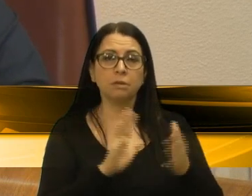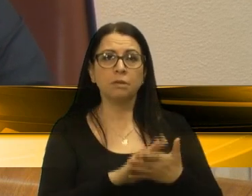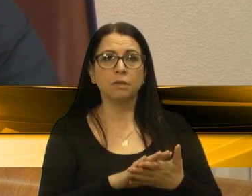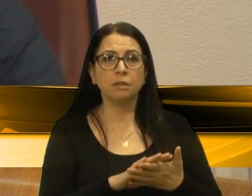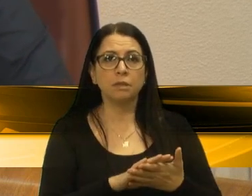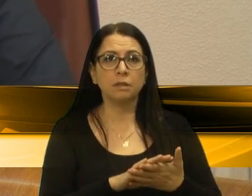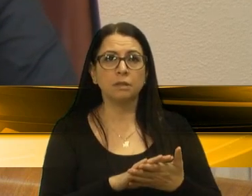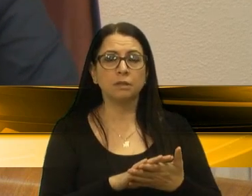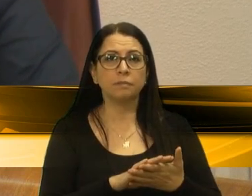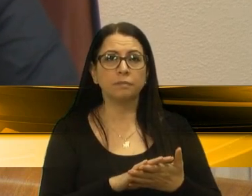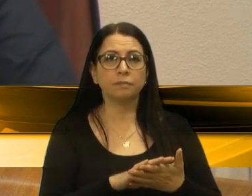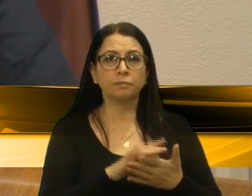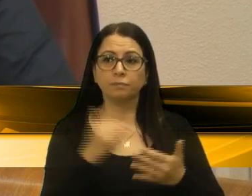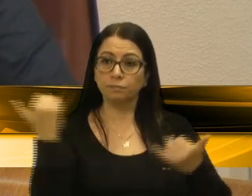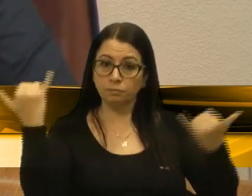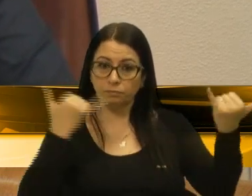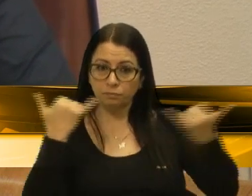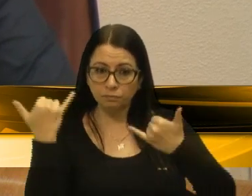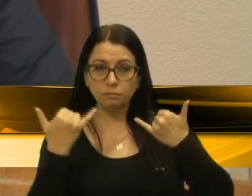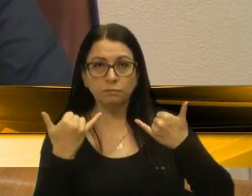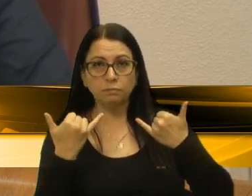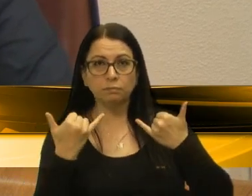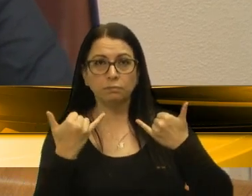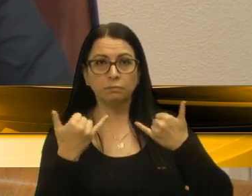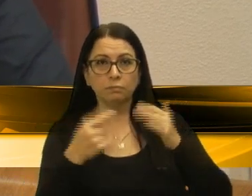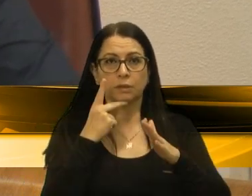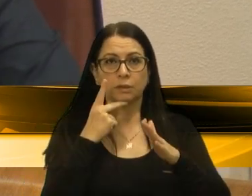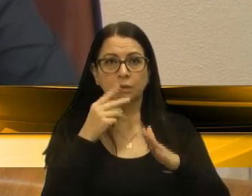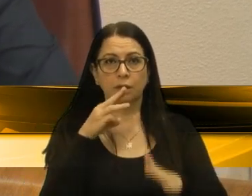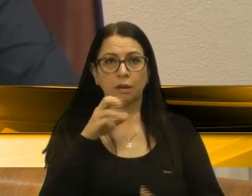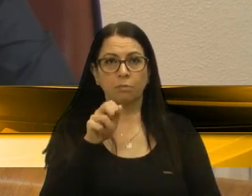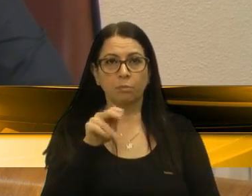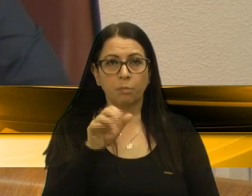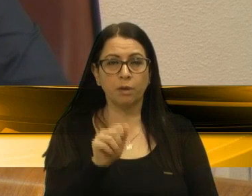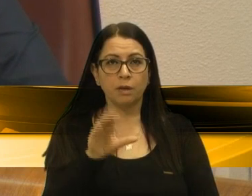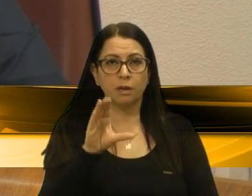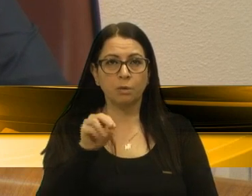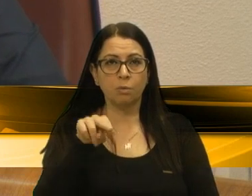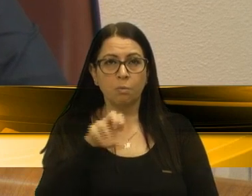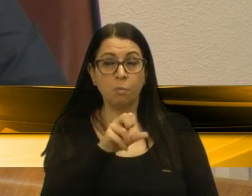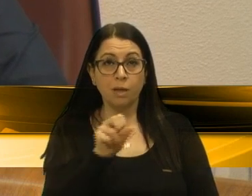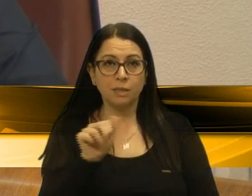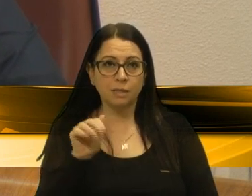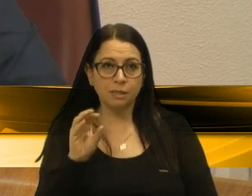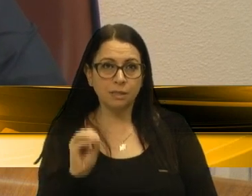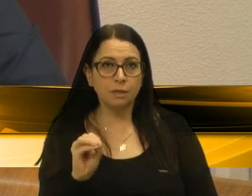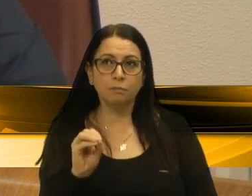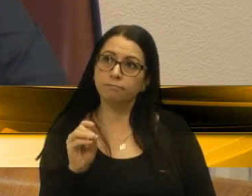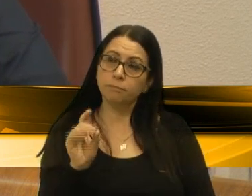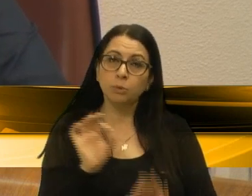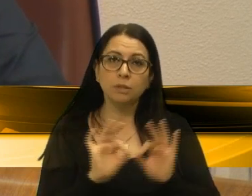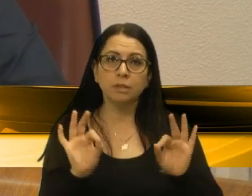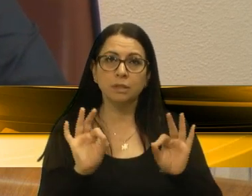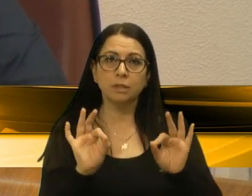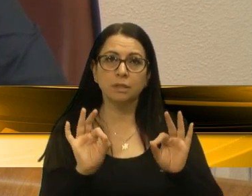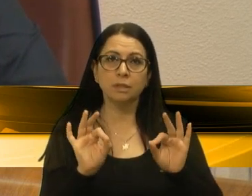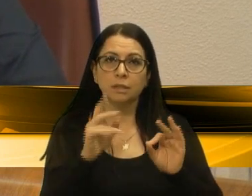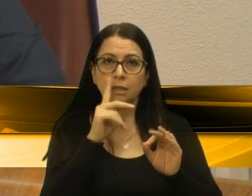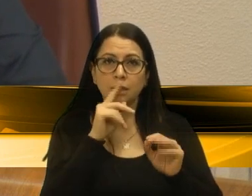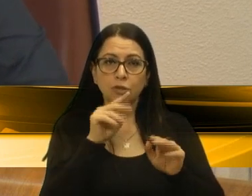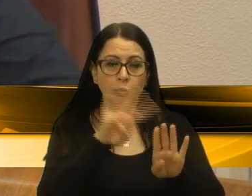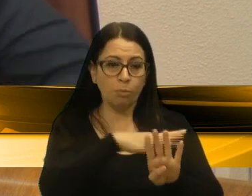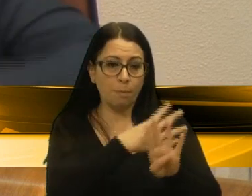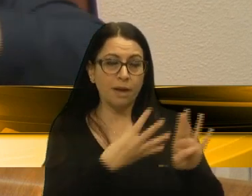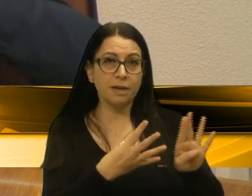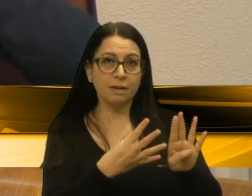começou em 2000, lá, vereador Frisso, com a licitação, em 1999, na verdade, a licitação tinha uma série de falhas. E não tinha